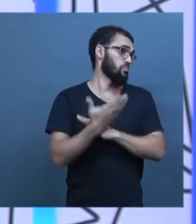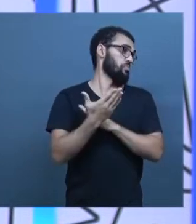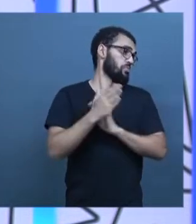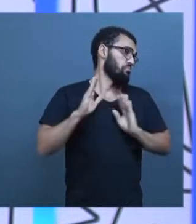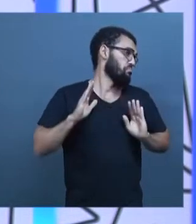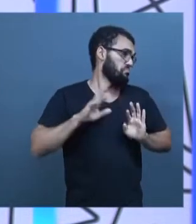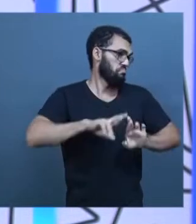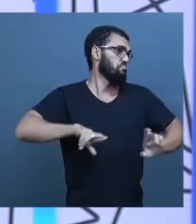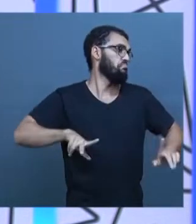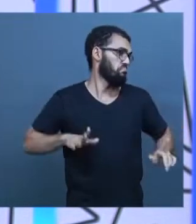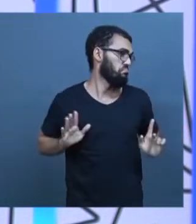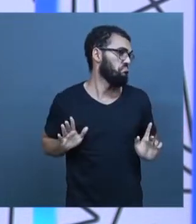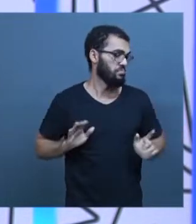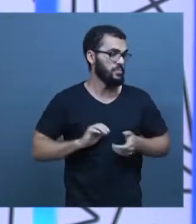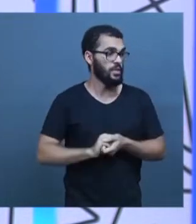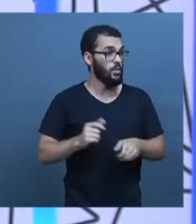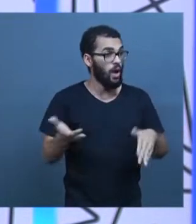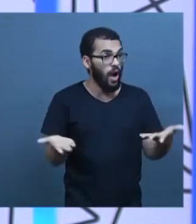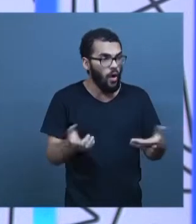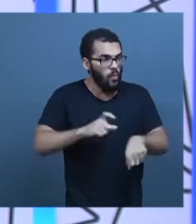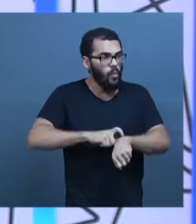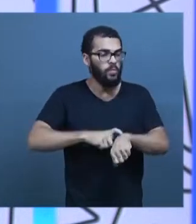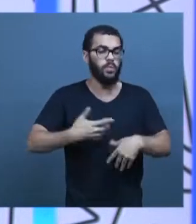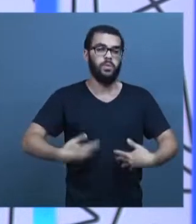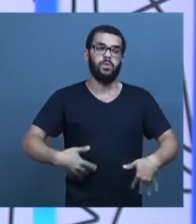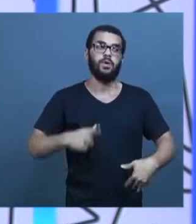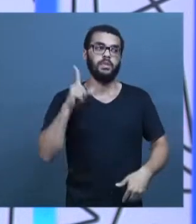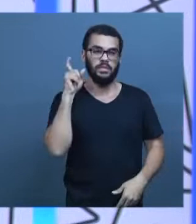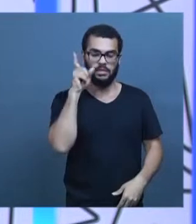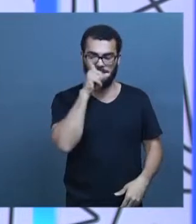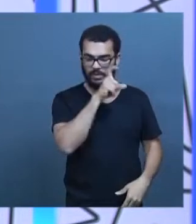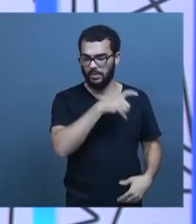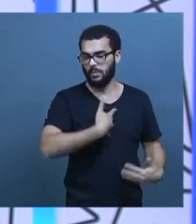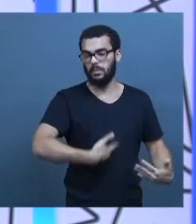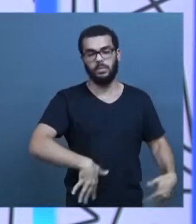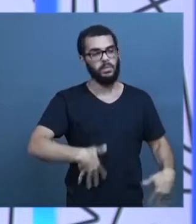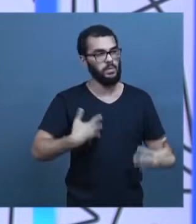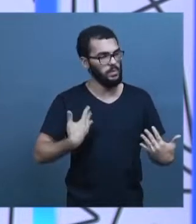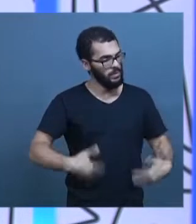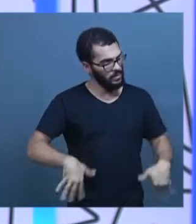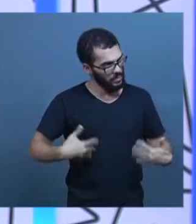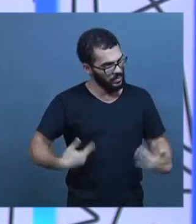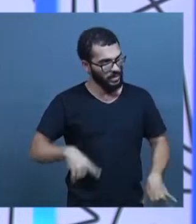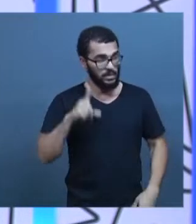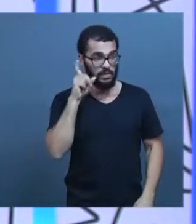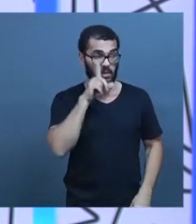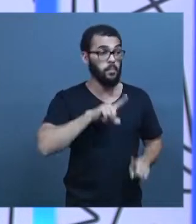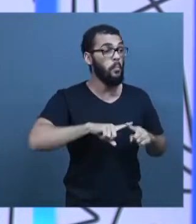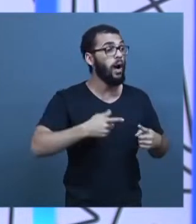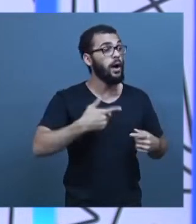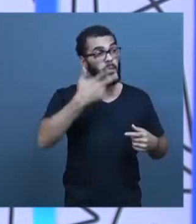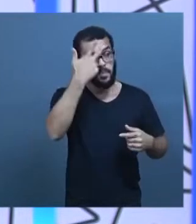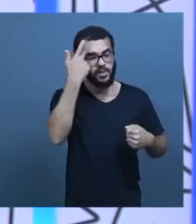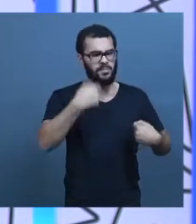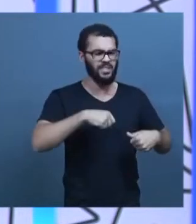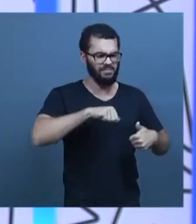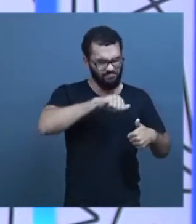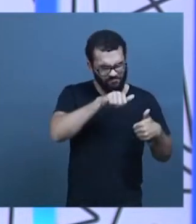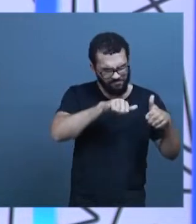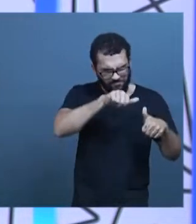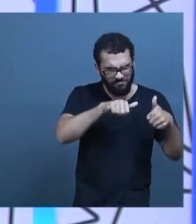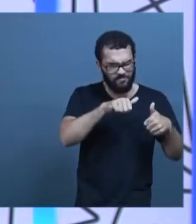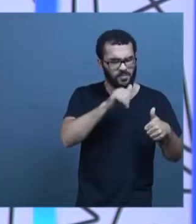esse motivo é um momento difícil, de muita dificuldade, mas o que nós temos é que analisar. Será que a captação